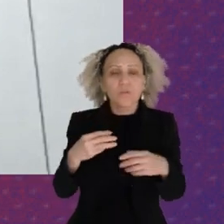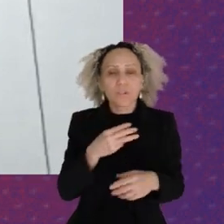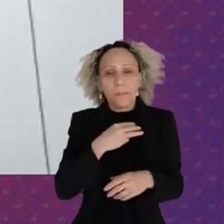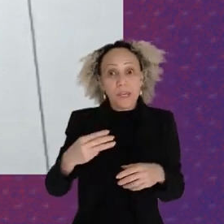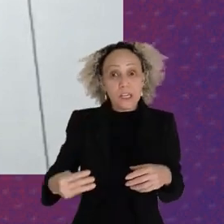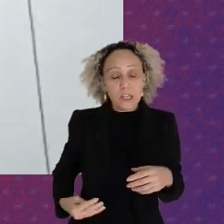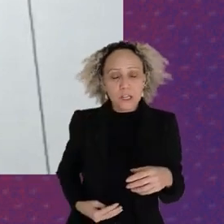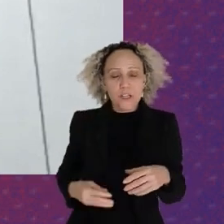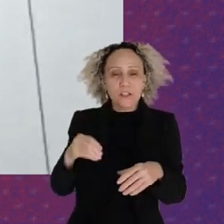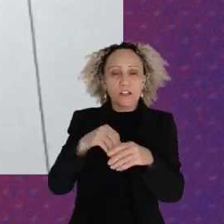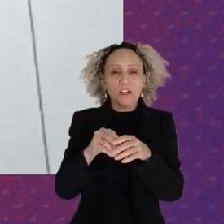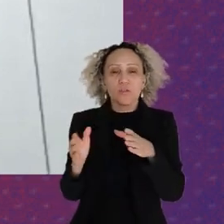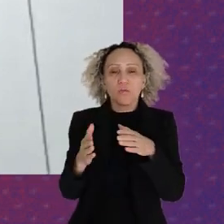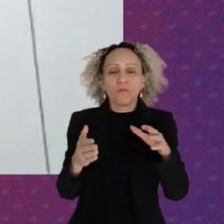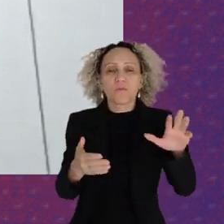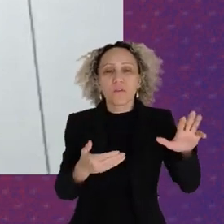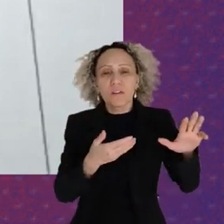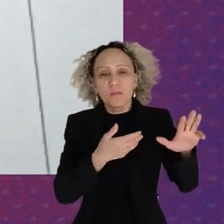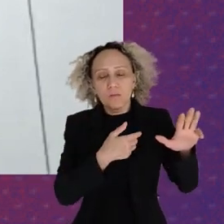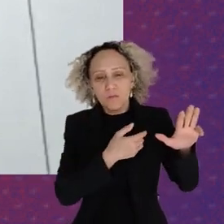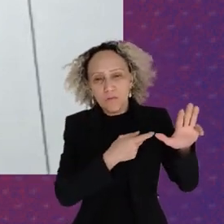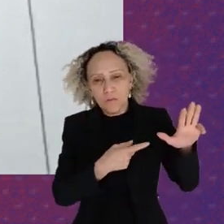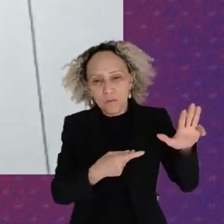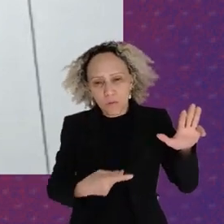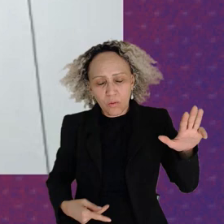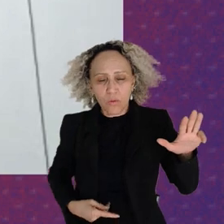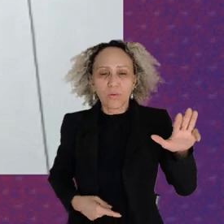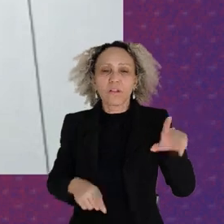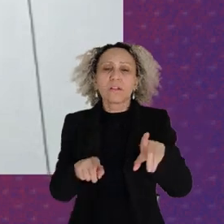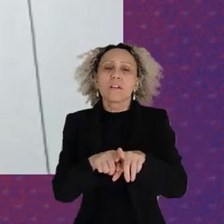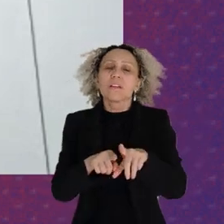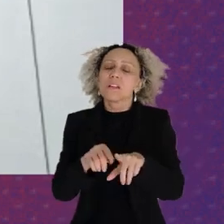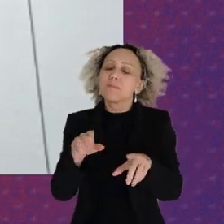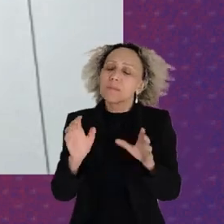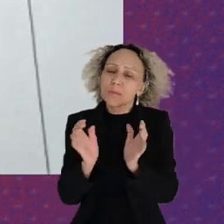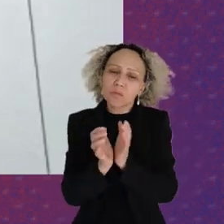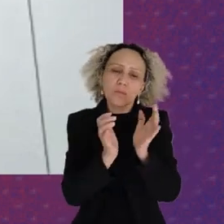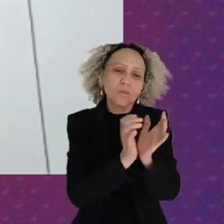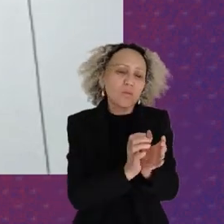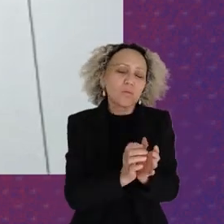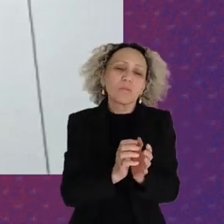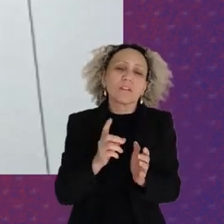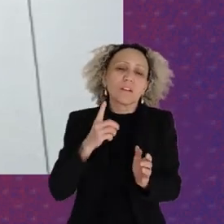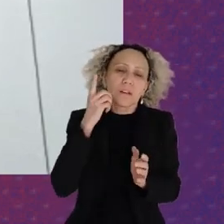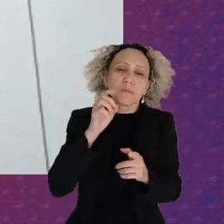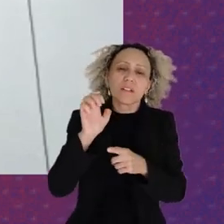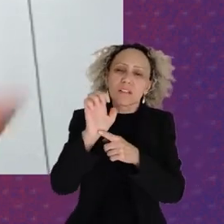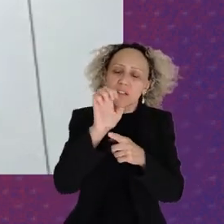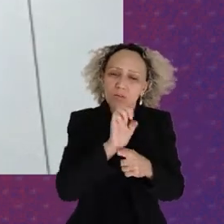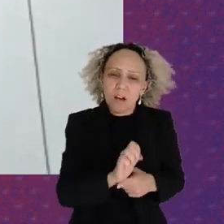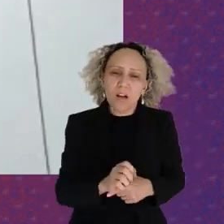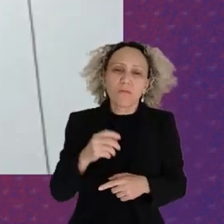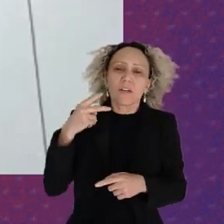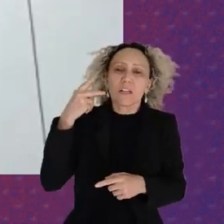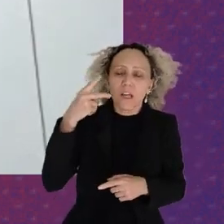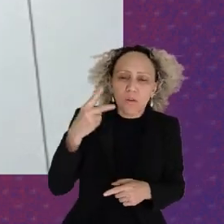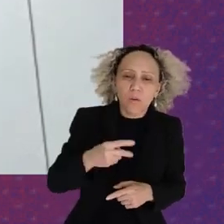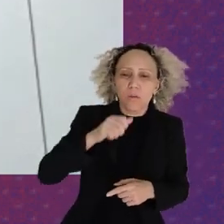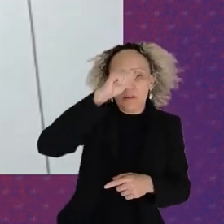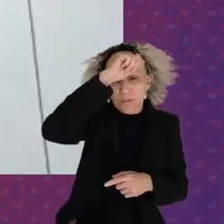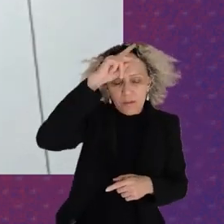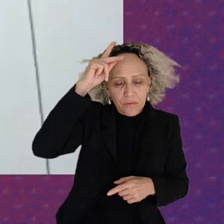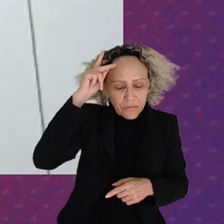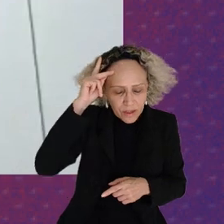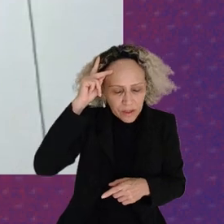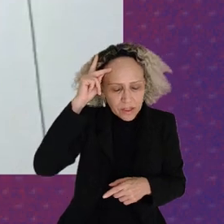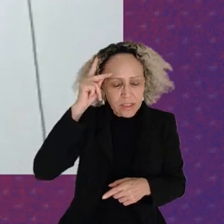time valoroso de deputadas federais, deputadas estaduais, vereadoras, prefeitas, e o que a gente quer é que, além da permanência